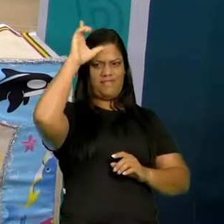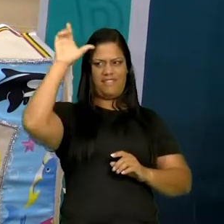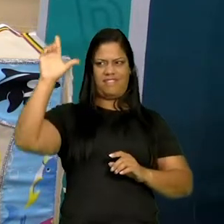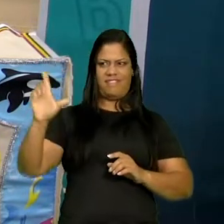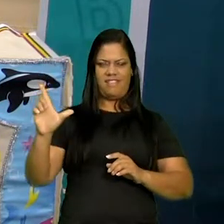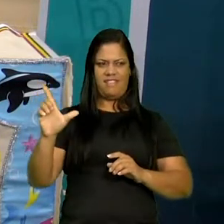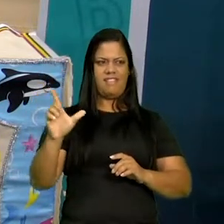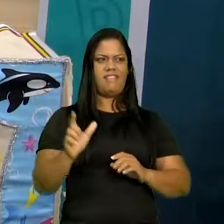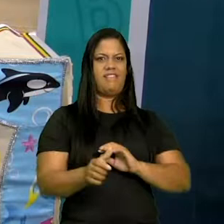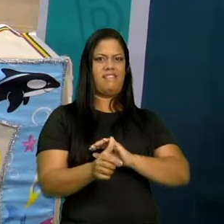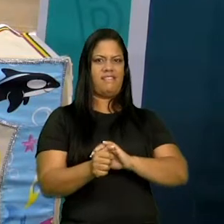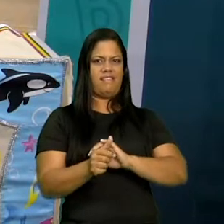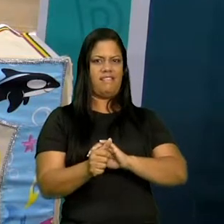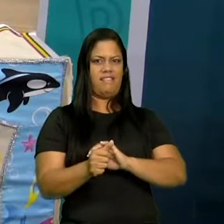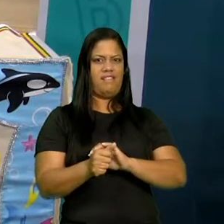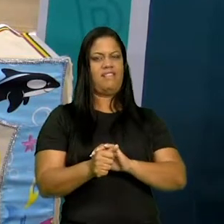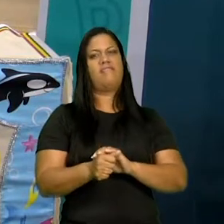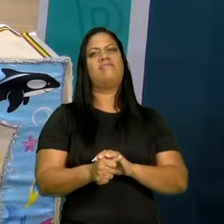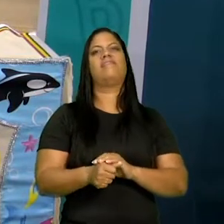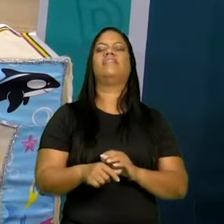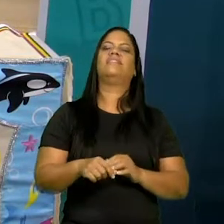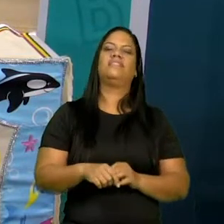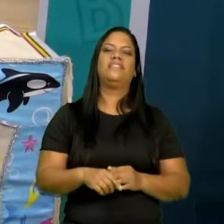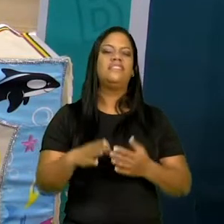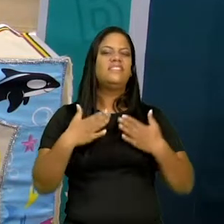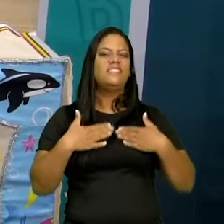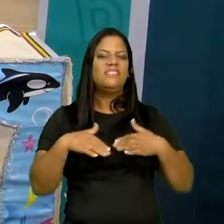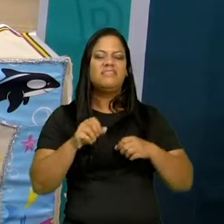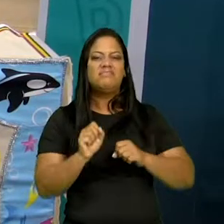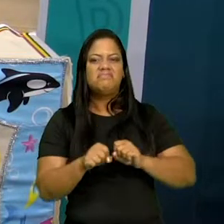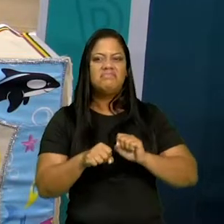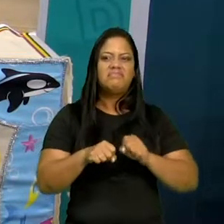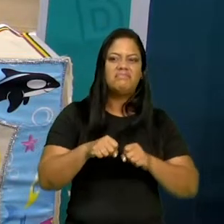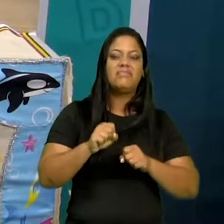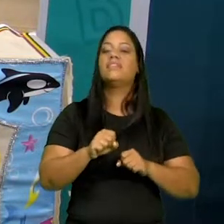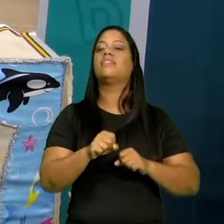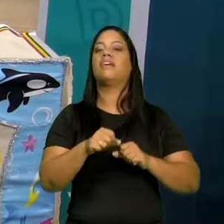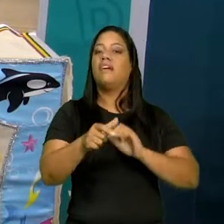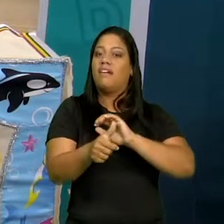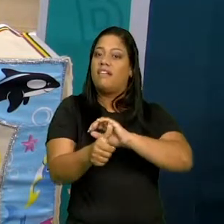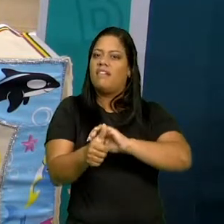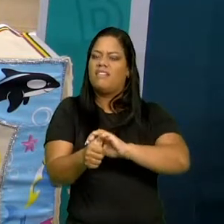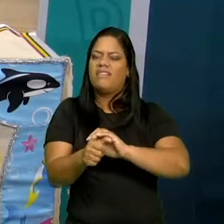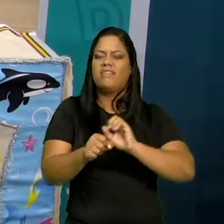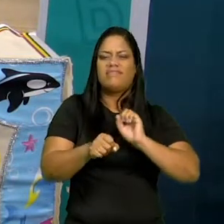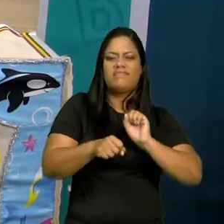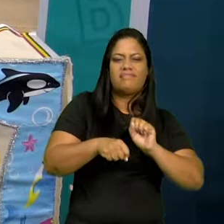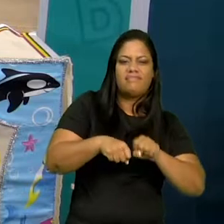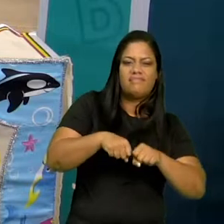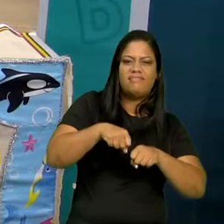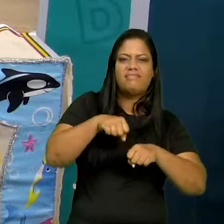tartaruga é mais devagar que eu. Ah, entendi. A tartaruga, crianças, também